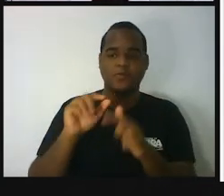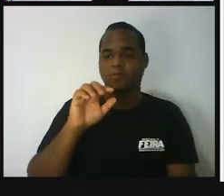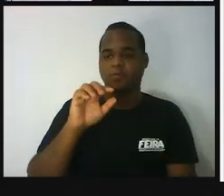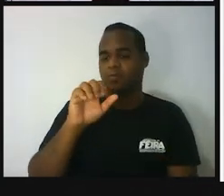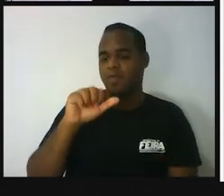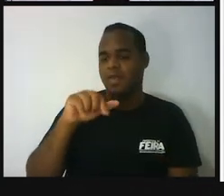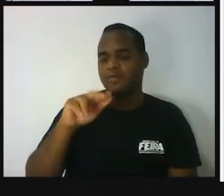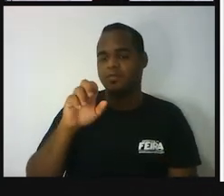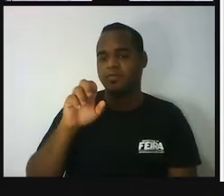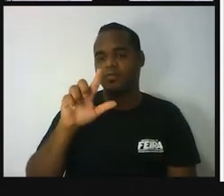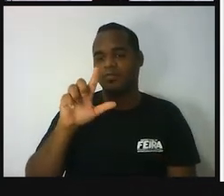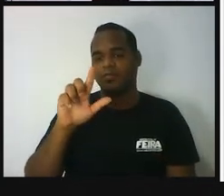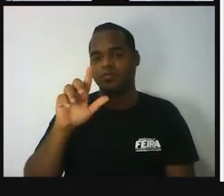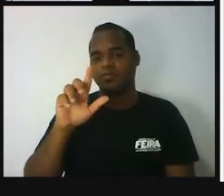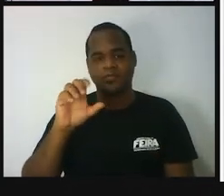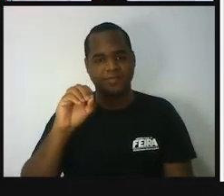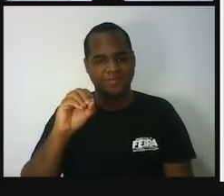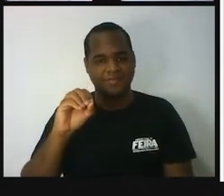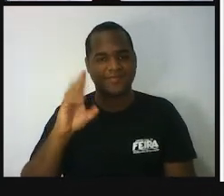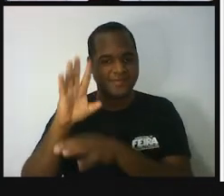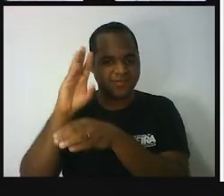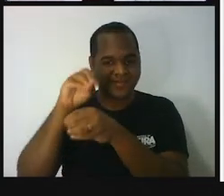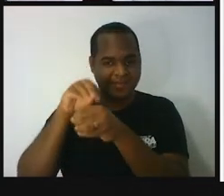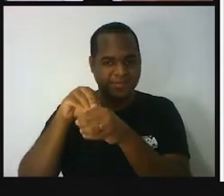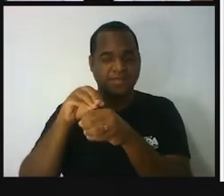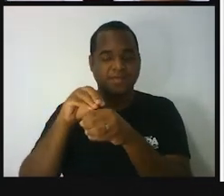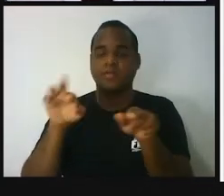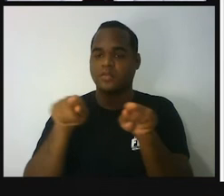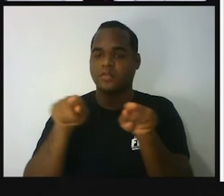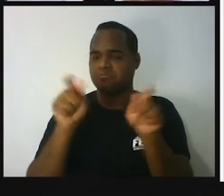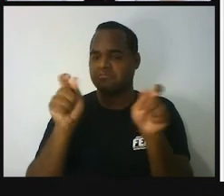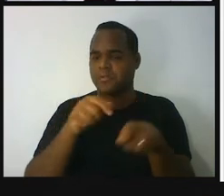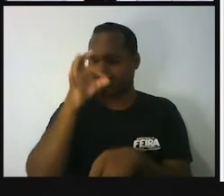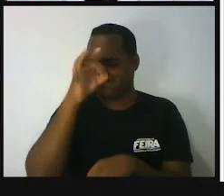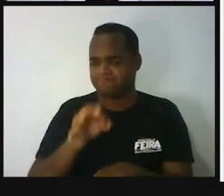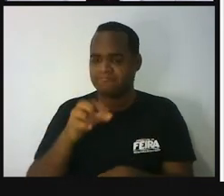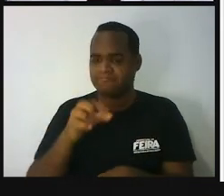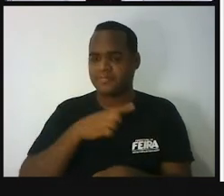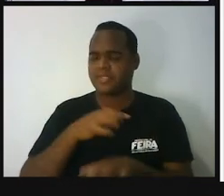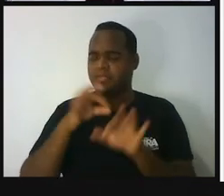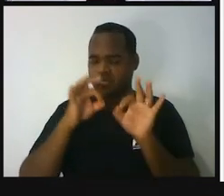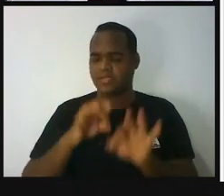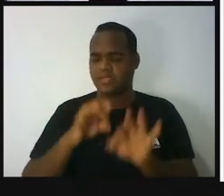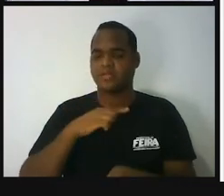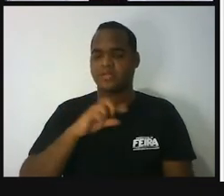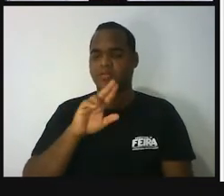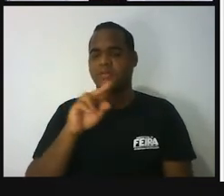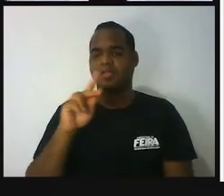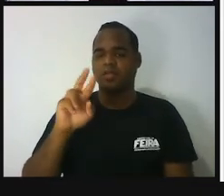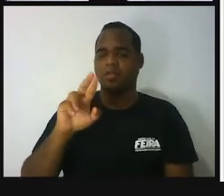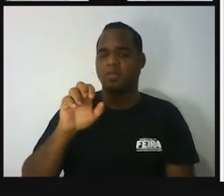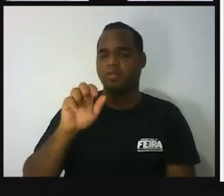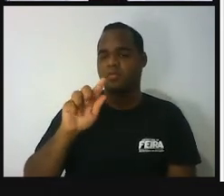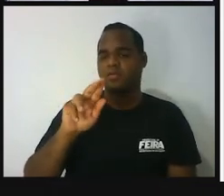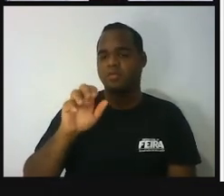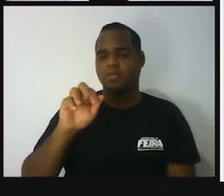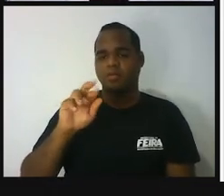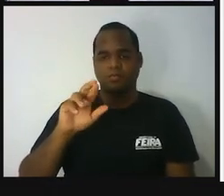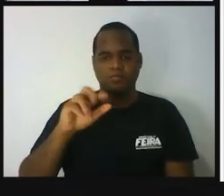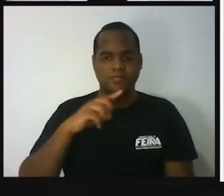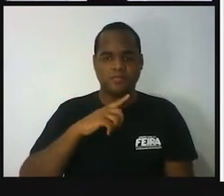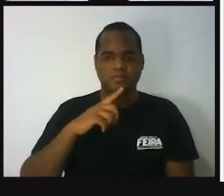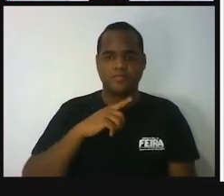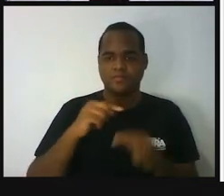ângulos. Para agora sim a gente afirmar com toda certeza que é regular. Certo? Então eu vou medir aqui os